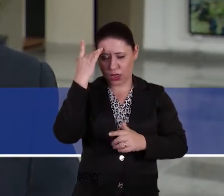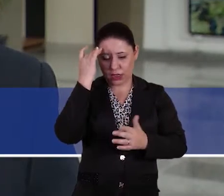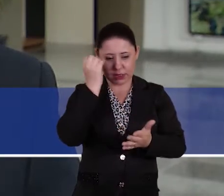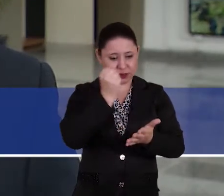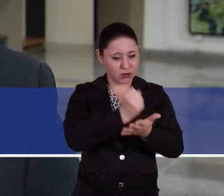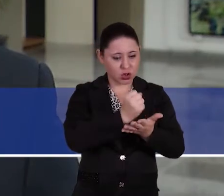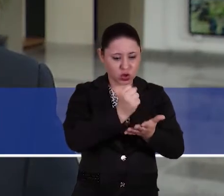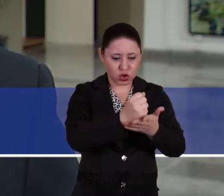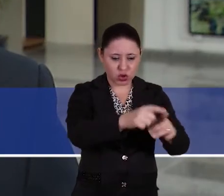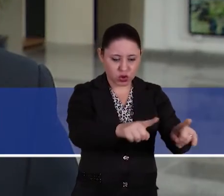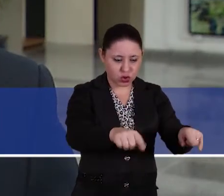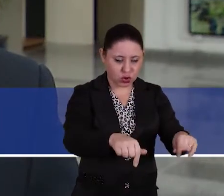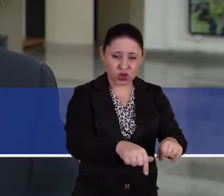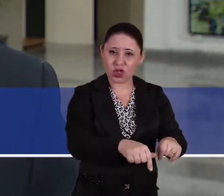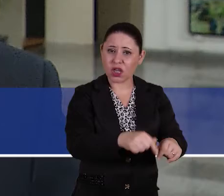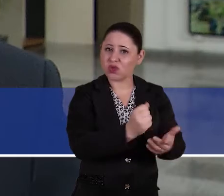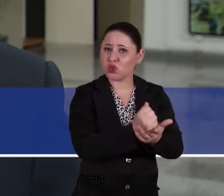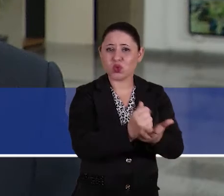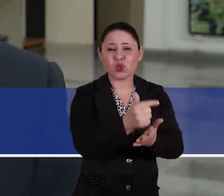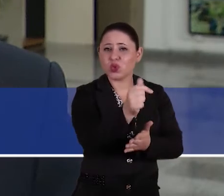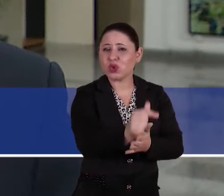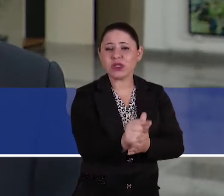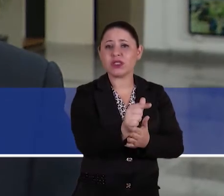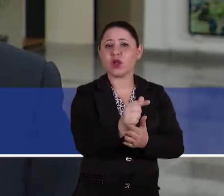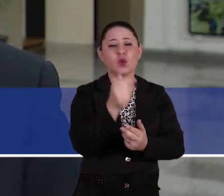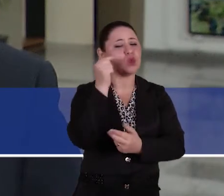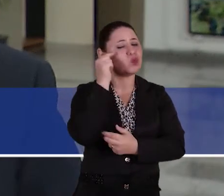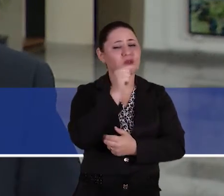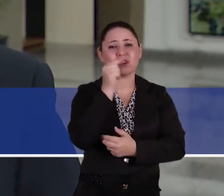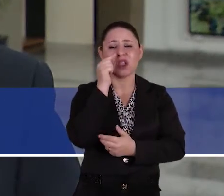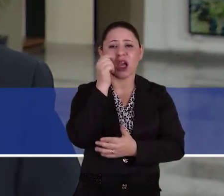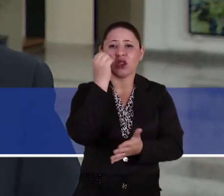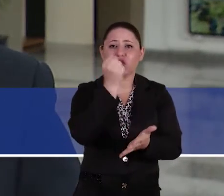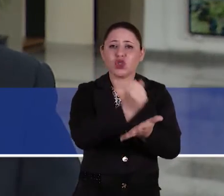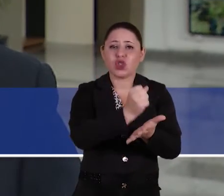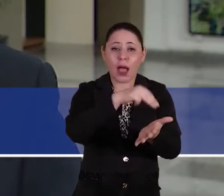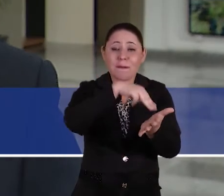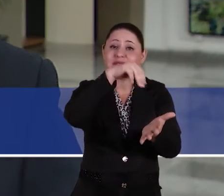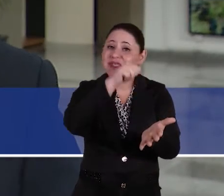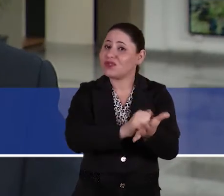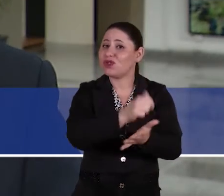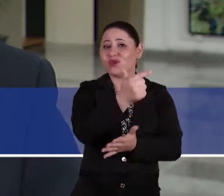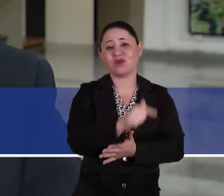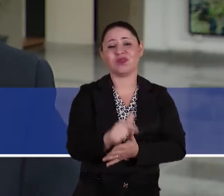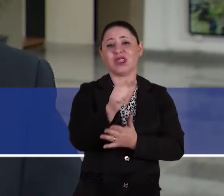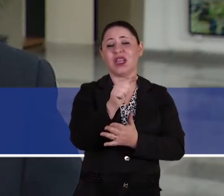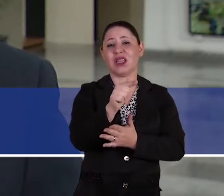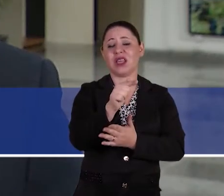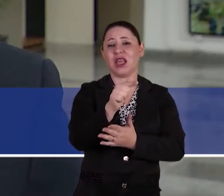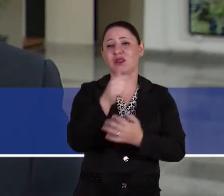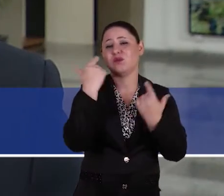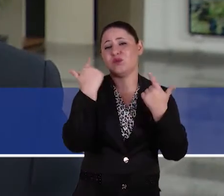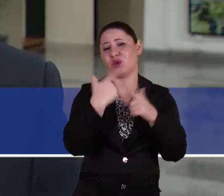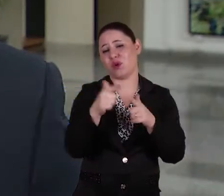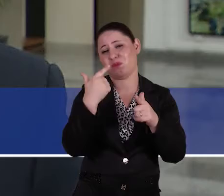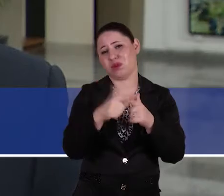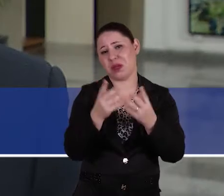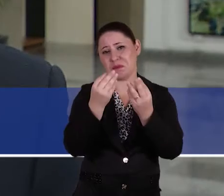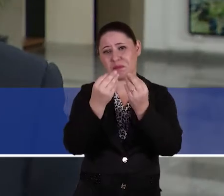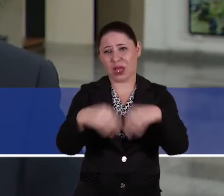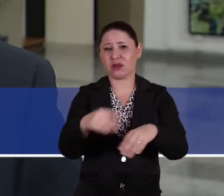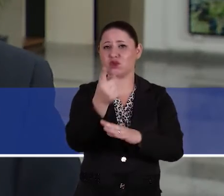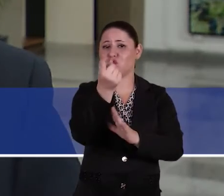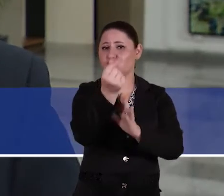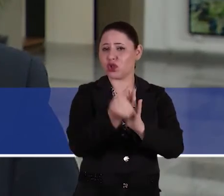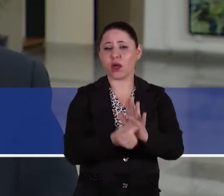em irregularidade fundiária não conseguem ter a inscrição estadual. E aí causa todo um transtorno de